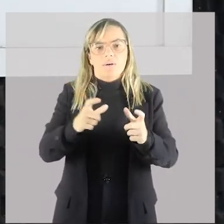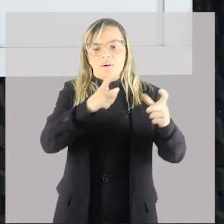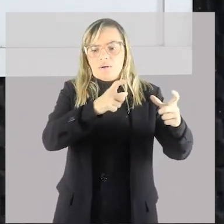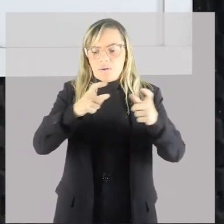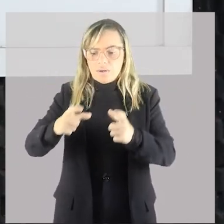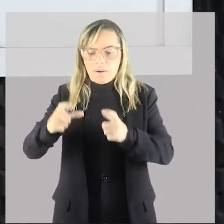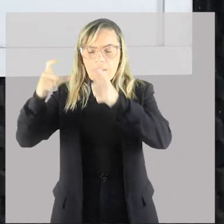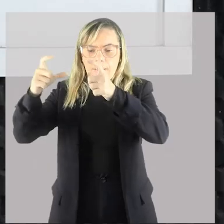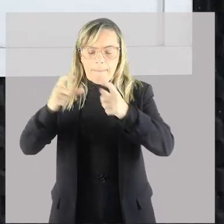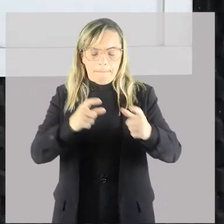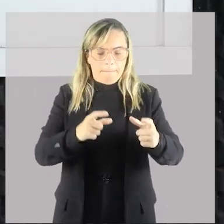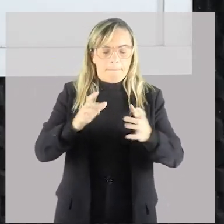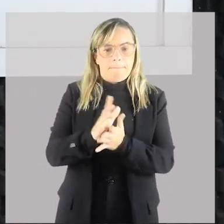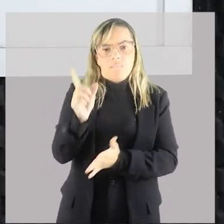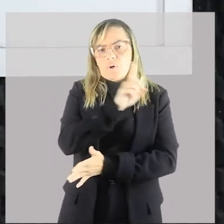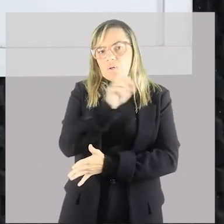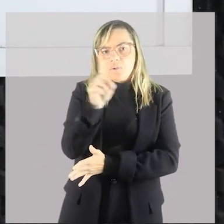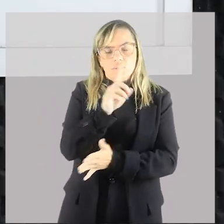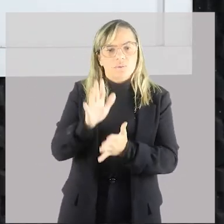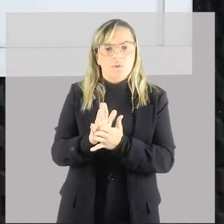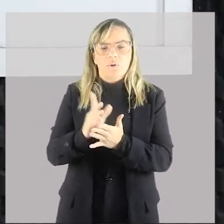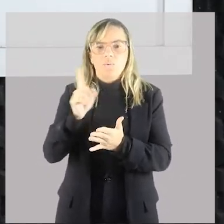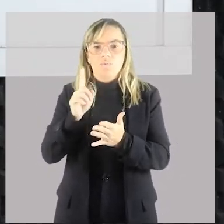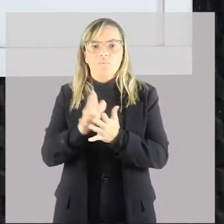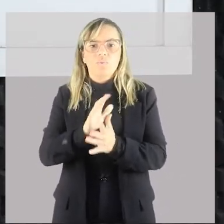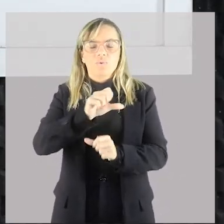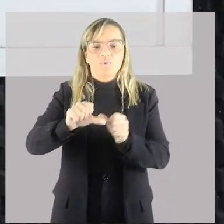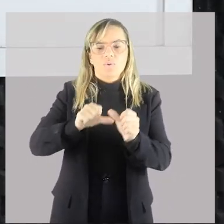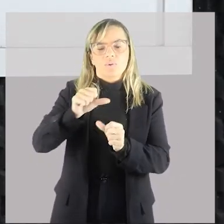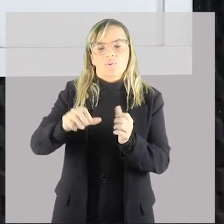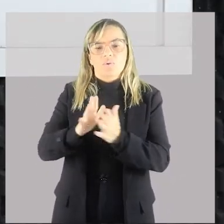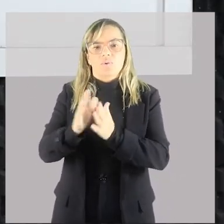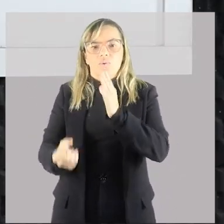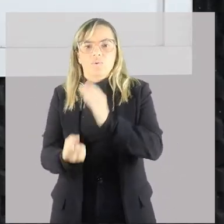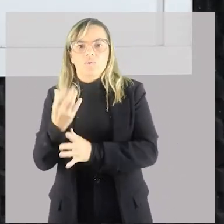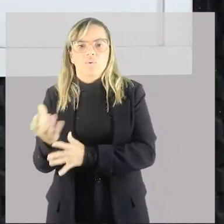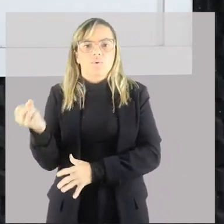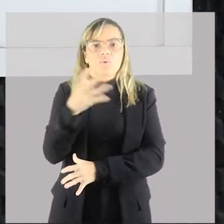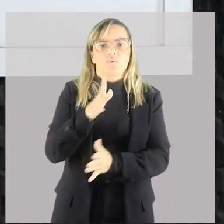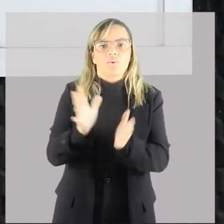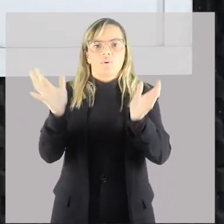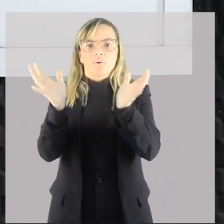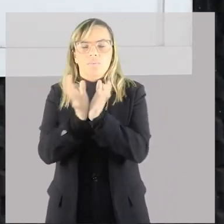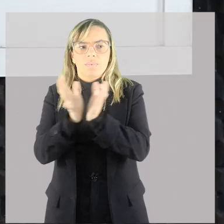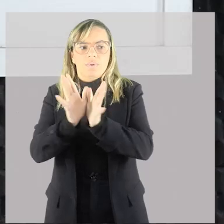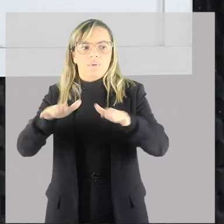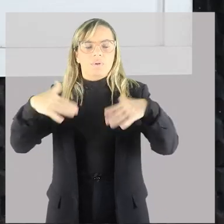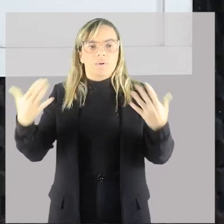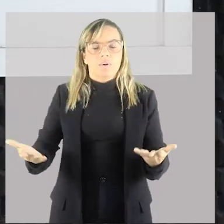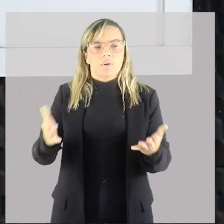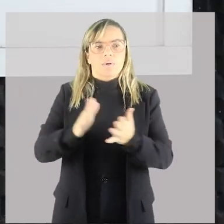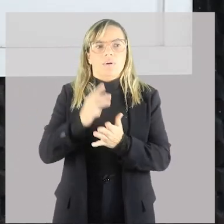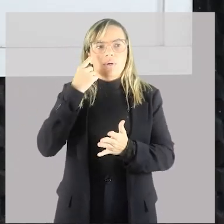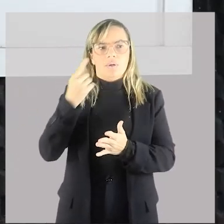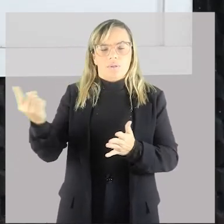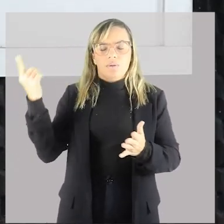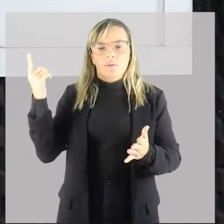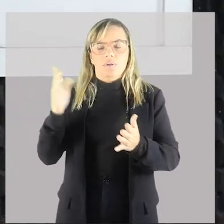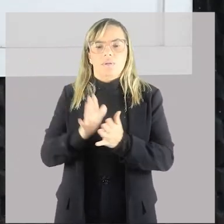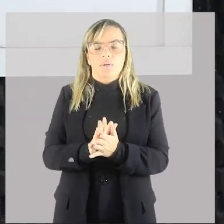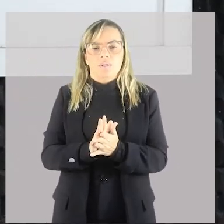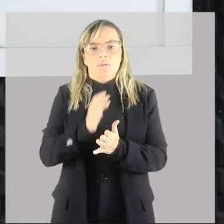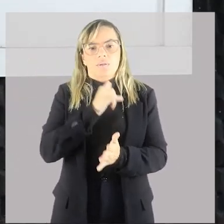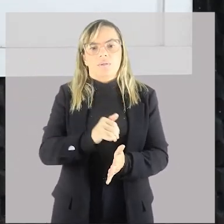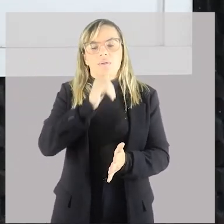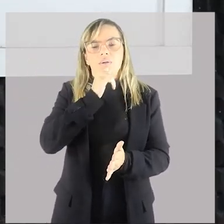encontram, ele não interfere, ele não forma um novo grupo, tá? Então, essa situação